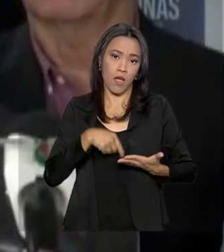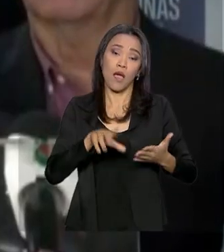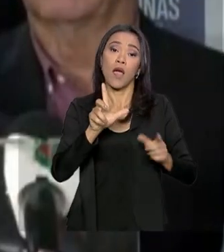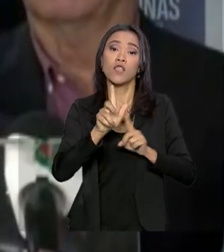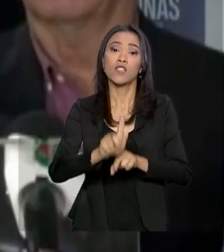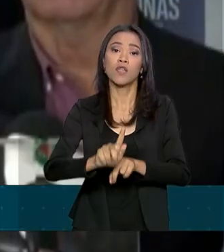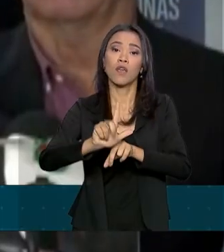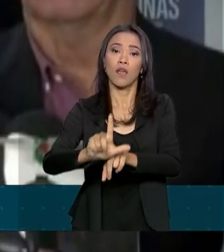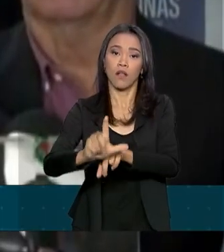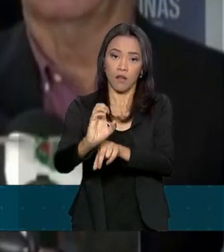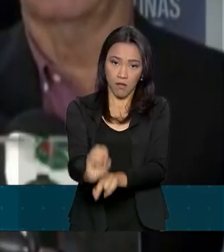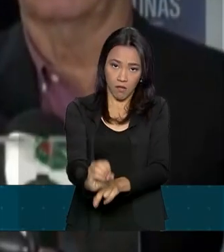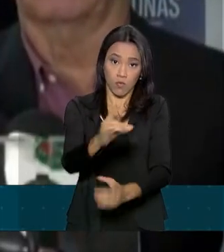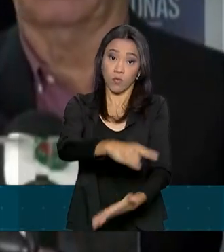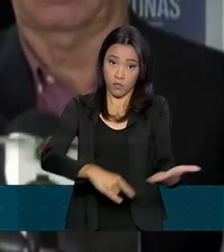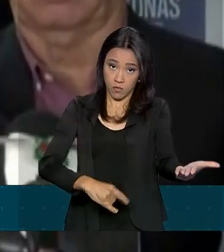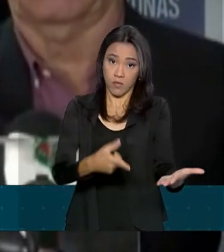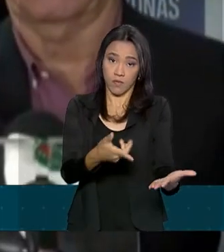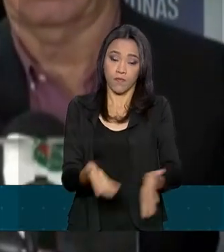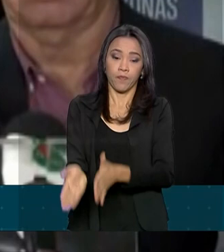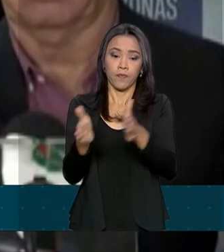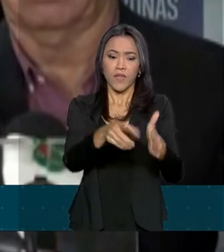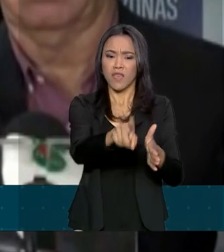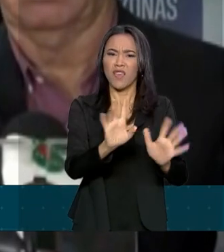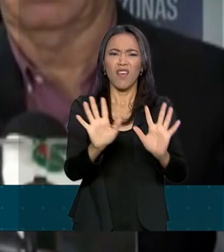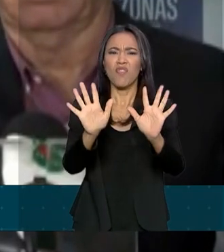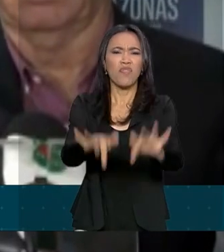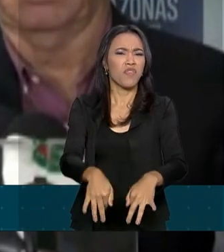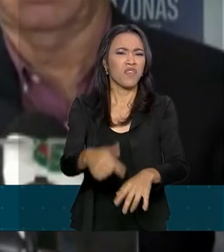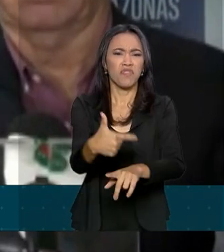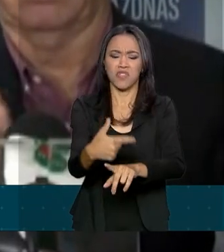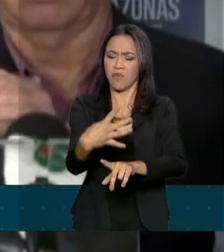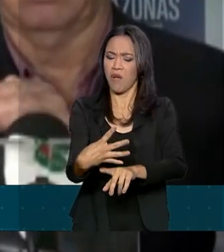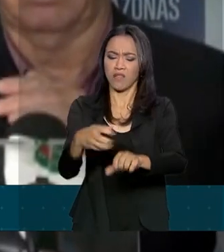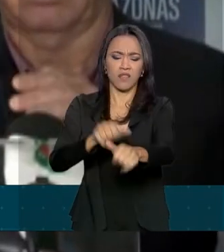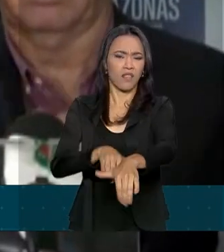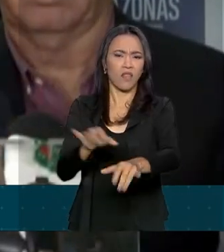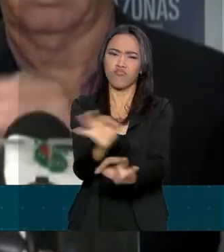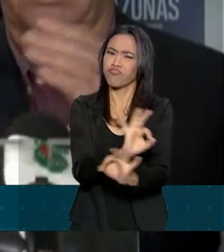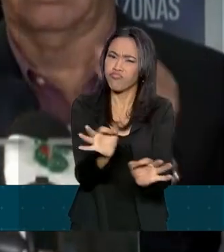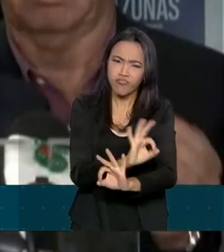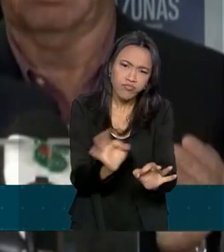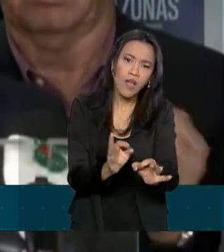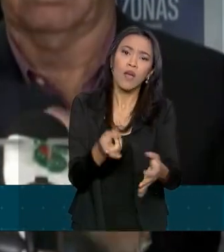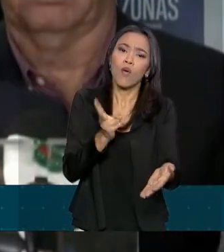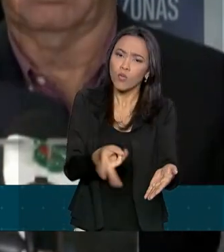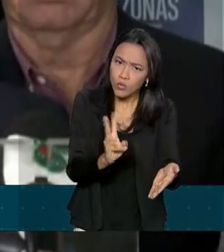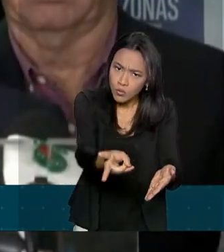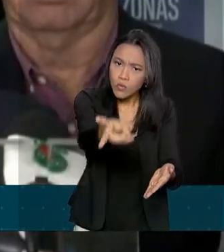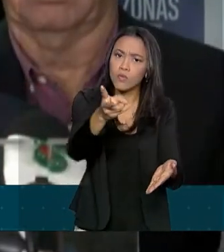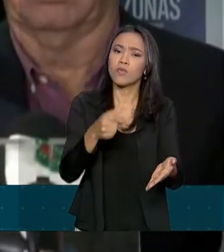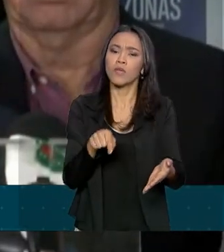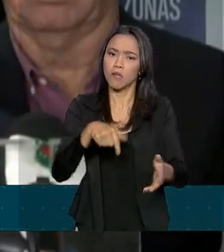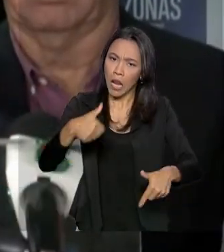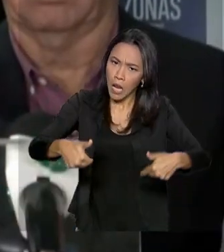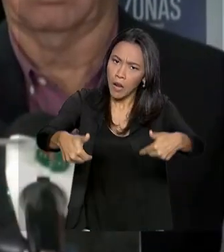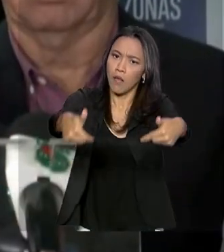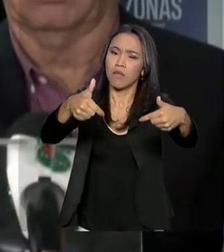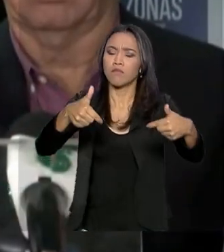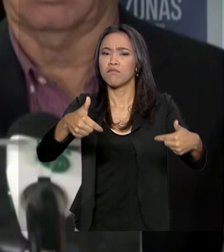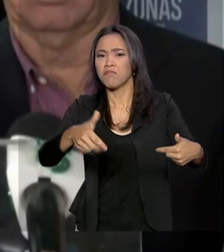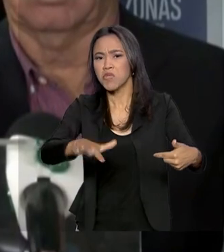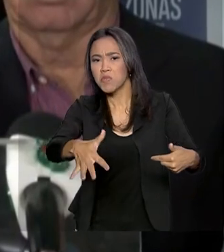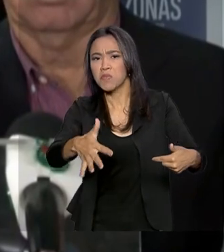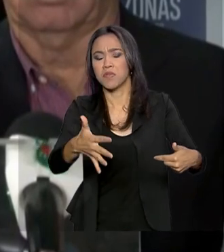geórgia não se insere no dia 24 de setembro que ela continue o seu trabalho pelo menos